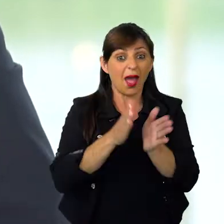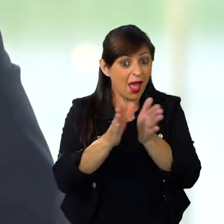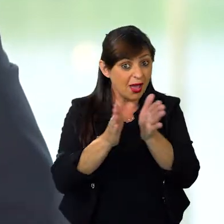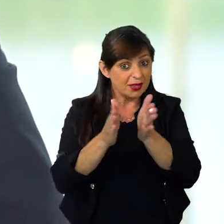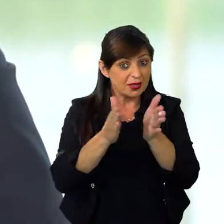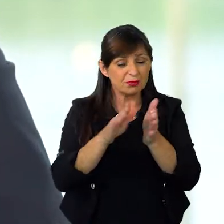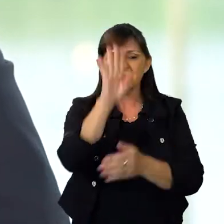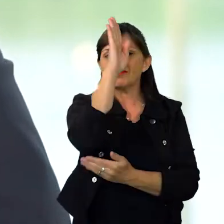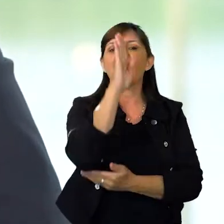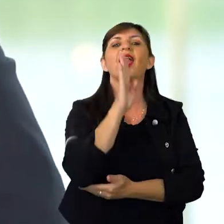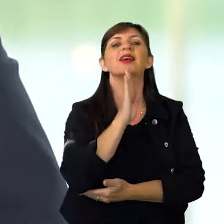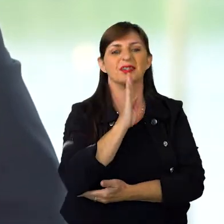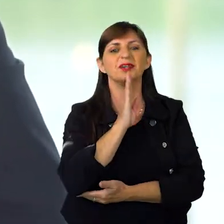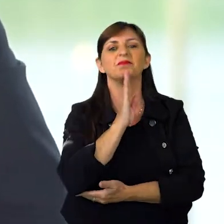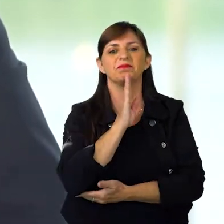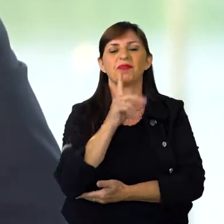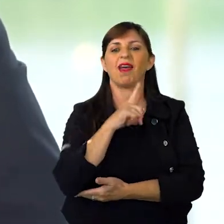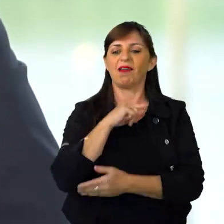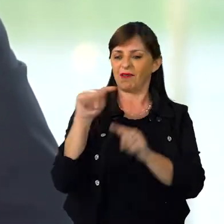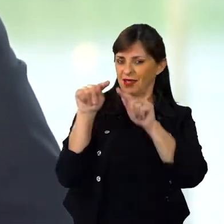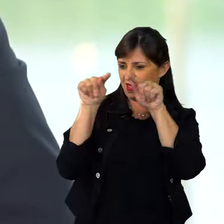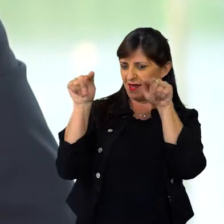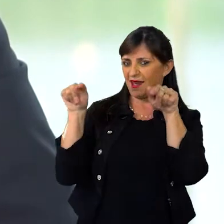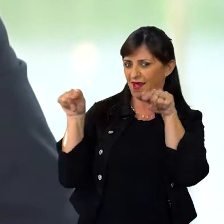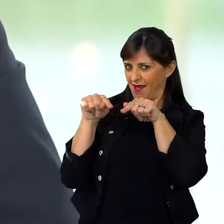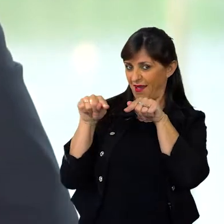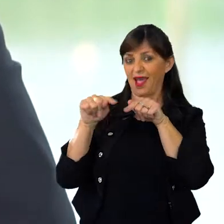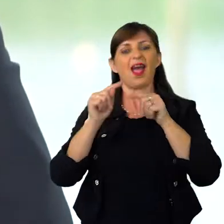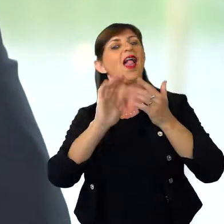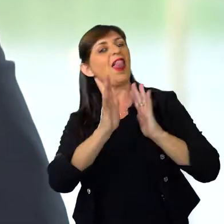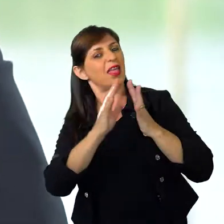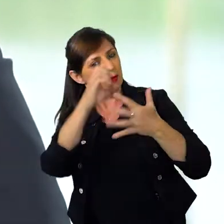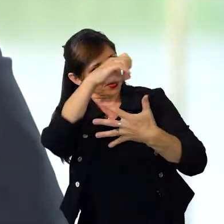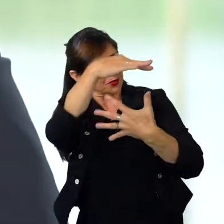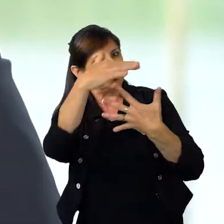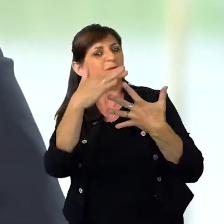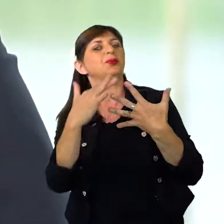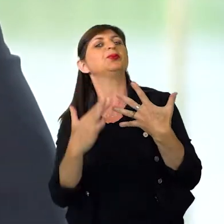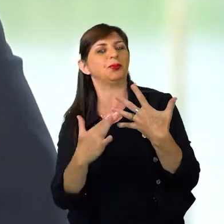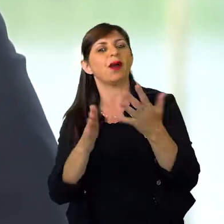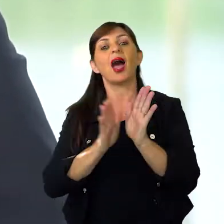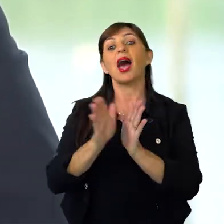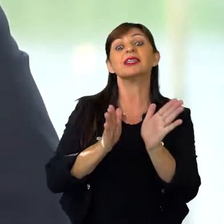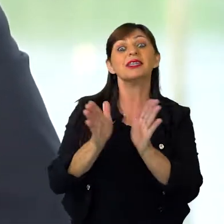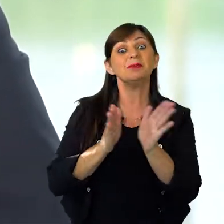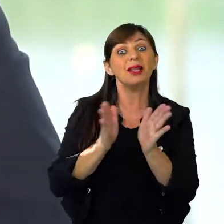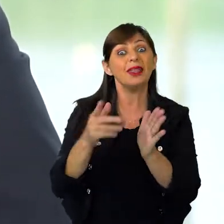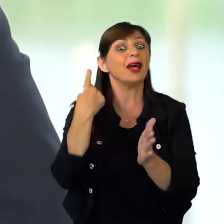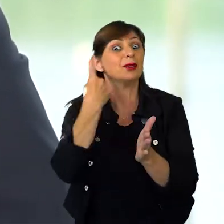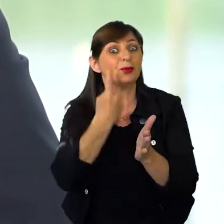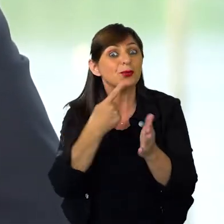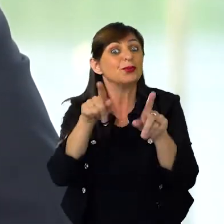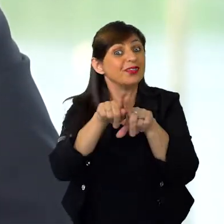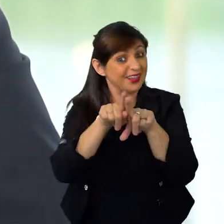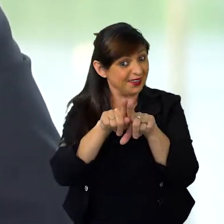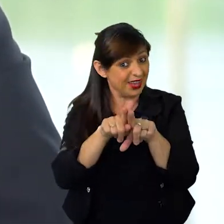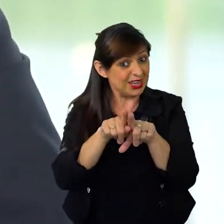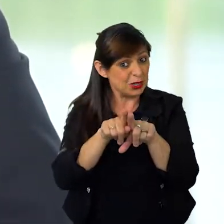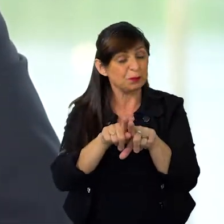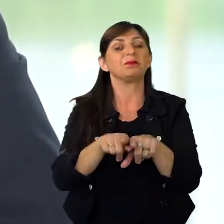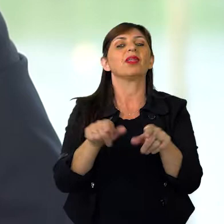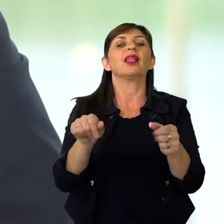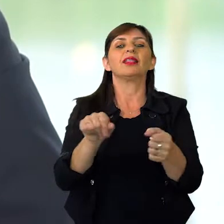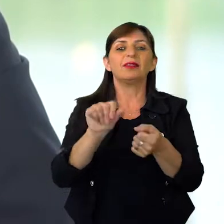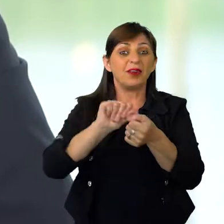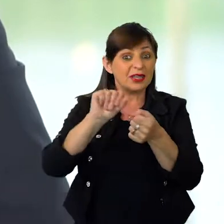o acesso Será gratuito e contará com uma janela de libras para garantir acessibilidade de conteúdo